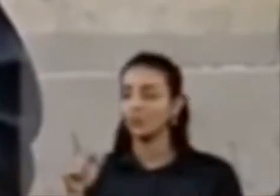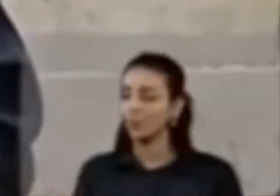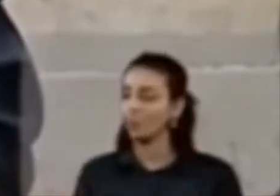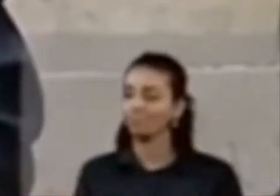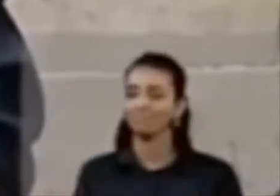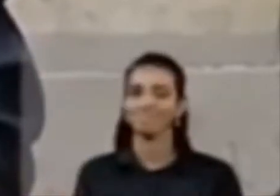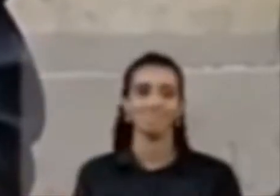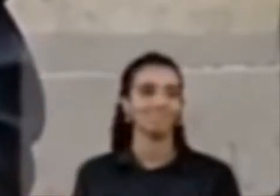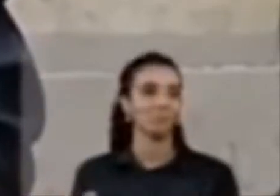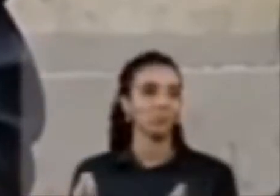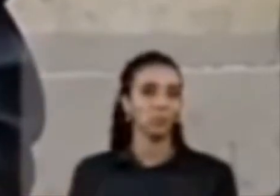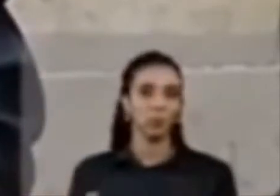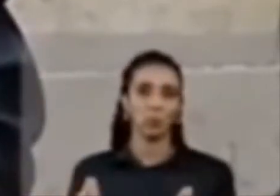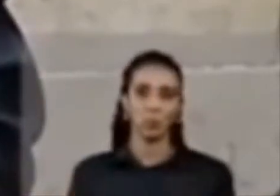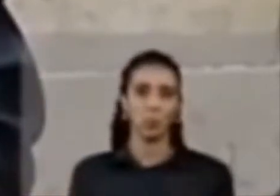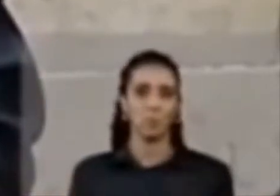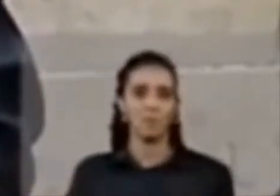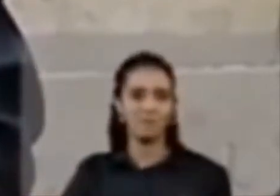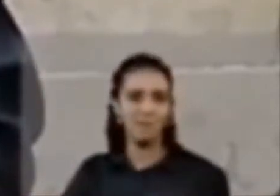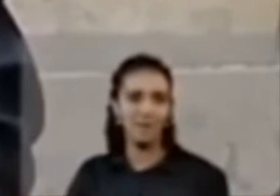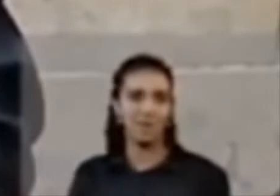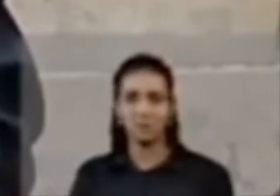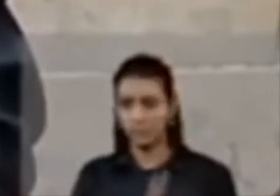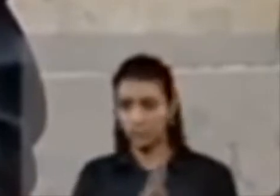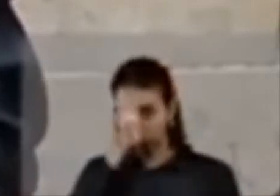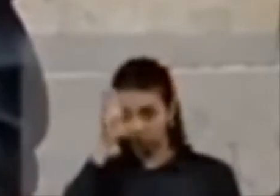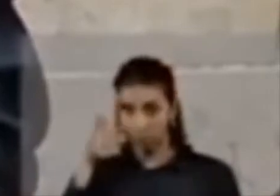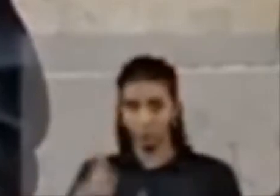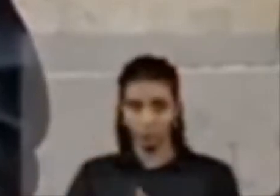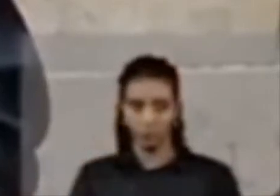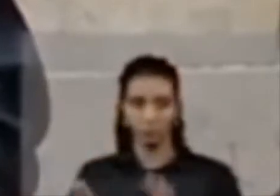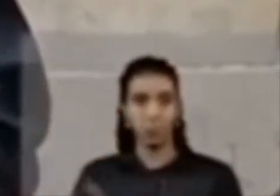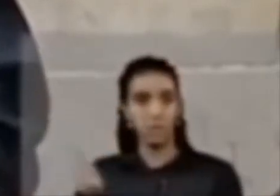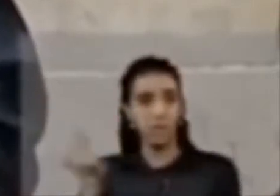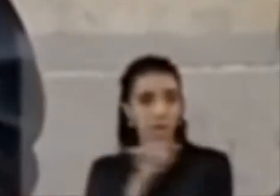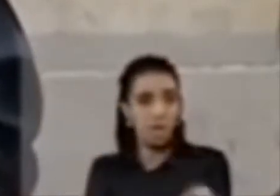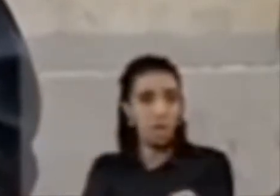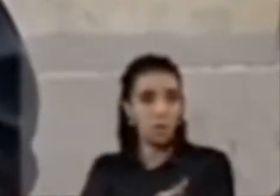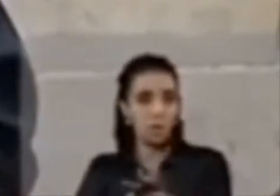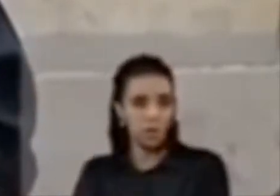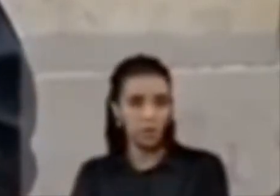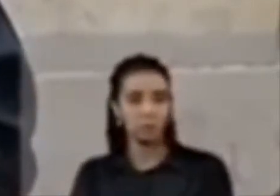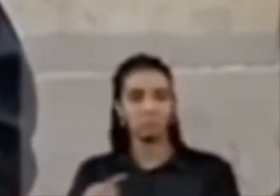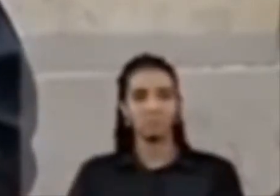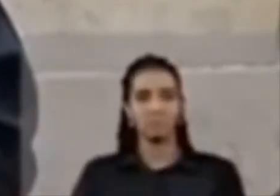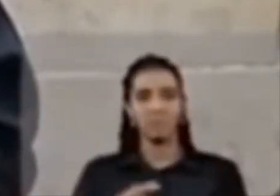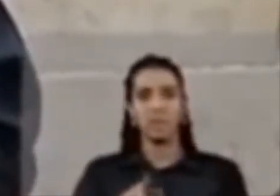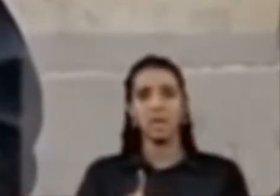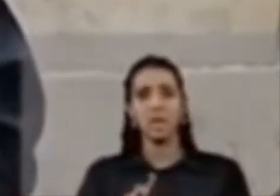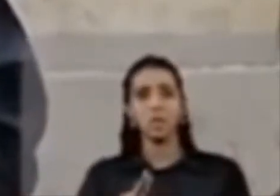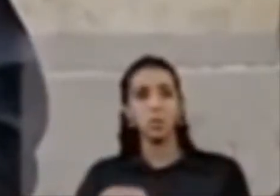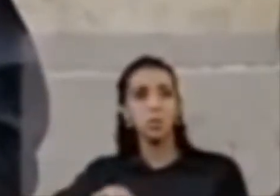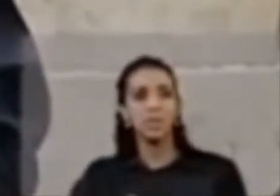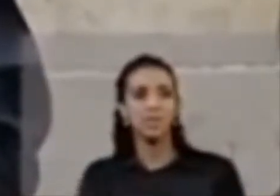caso de violação de prerrogativas profissionais. No Rio de Janeiro, em Duque de Caxias, 2